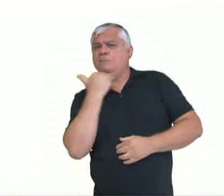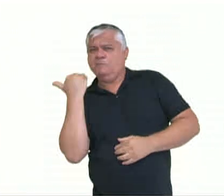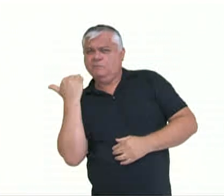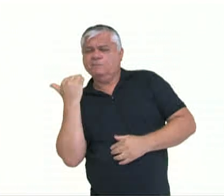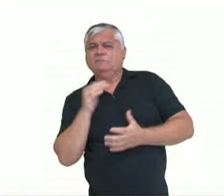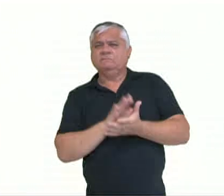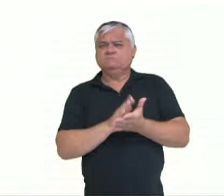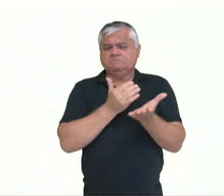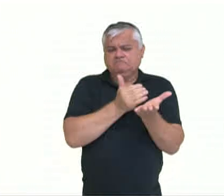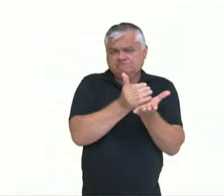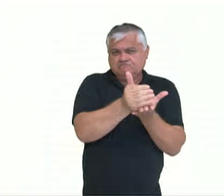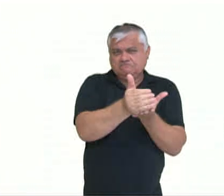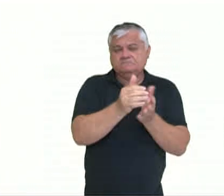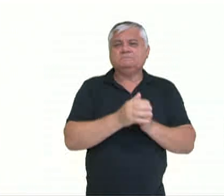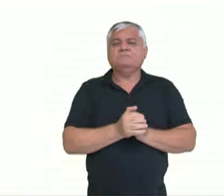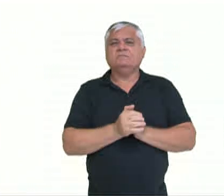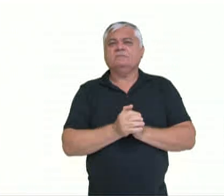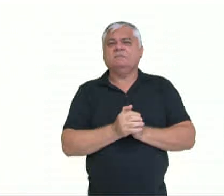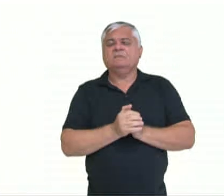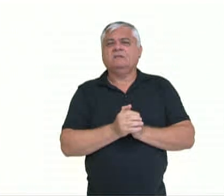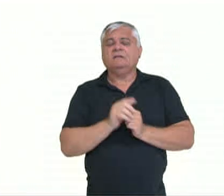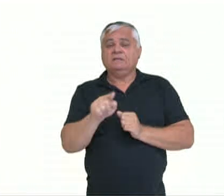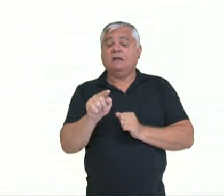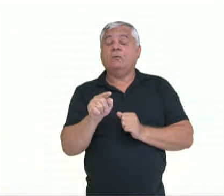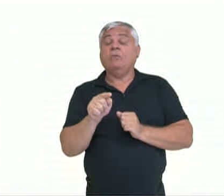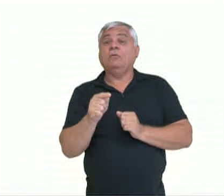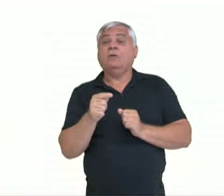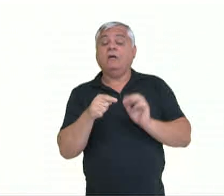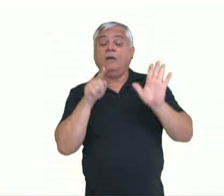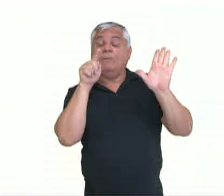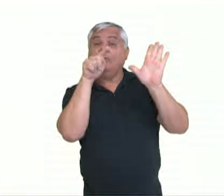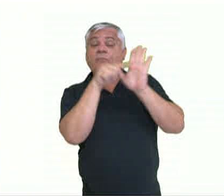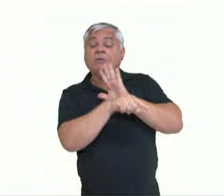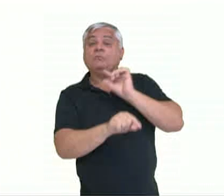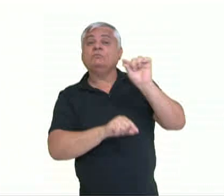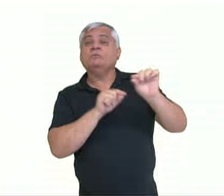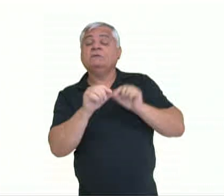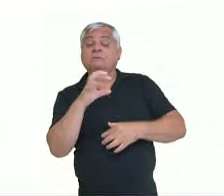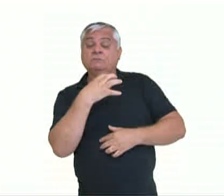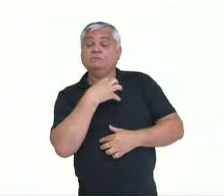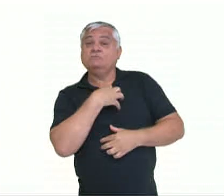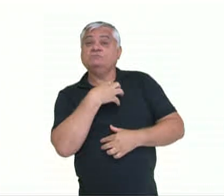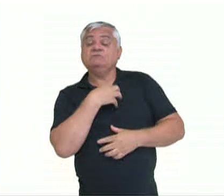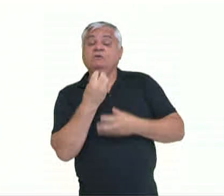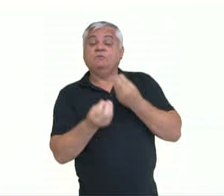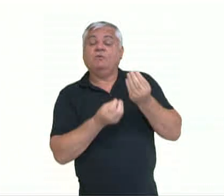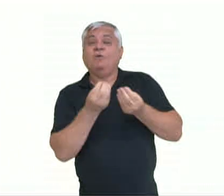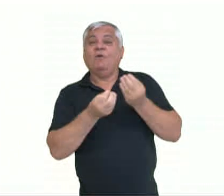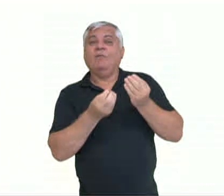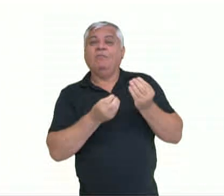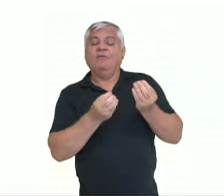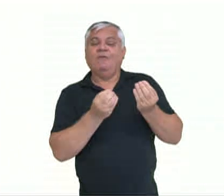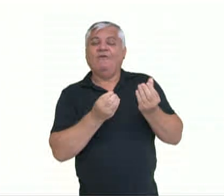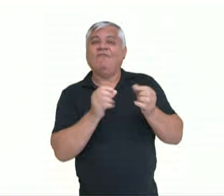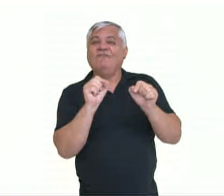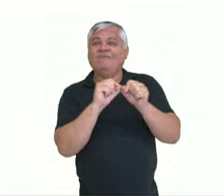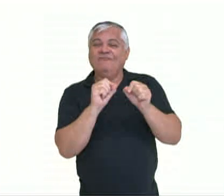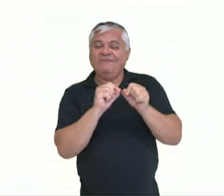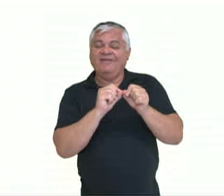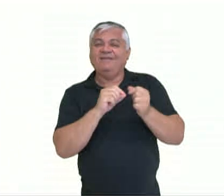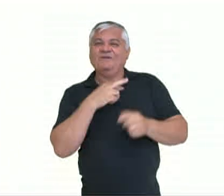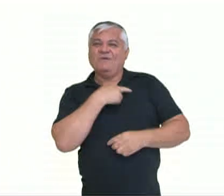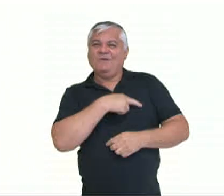da narrativa. A questão que se coloca é a própria forma de construção do romance. Linear